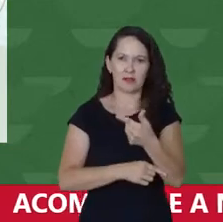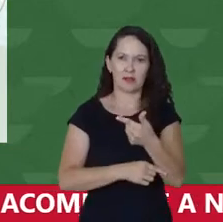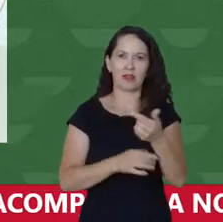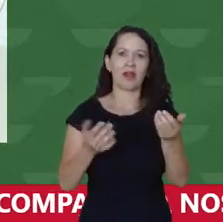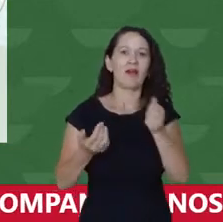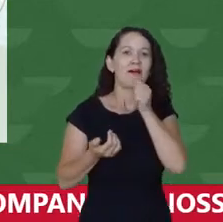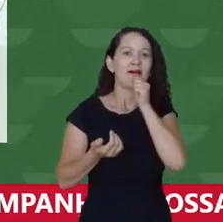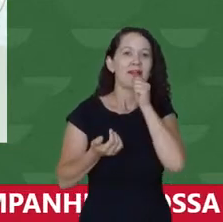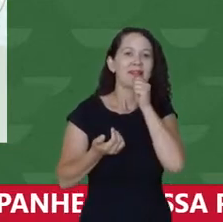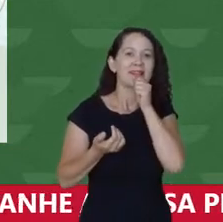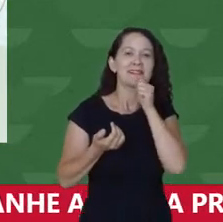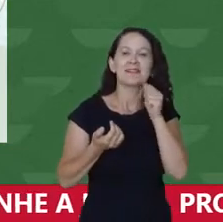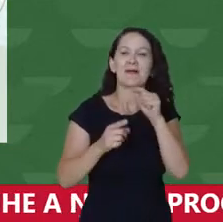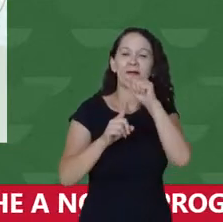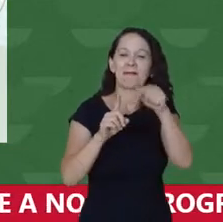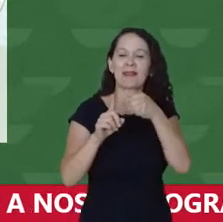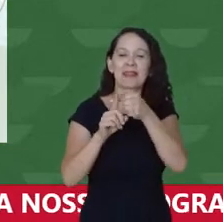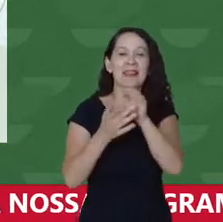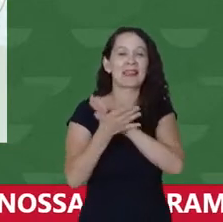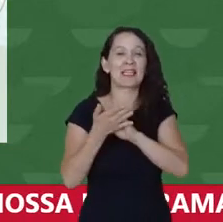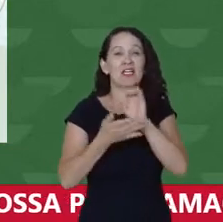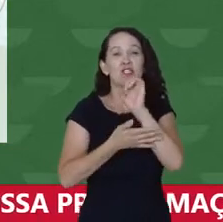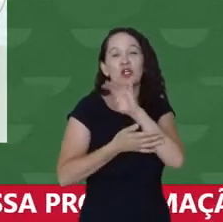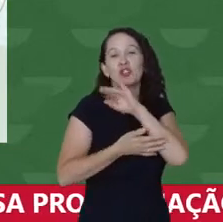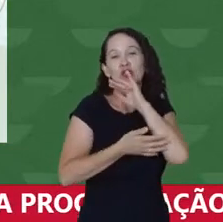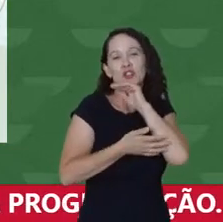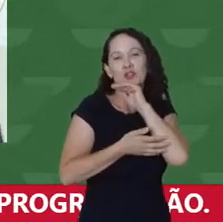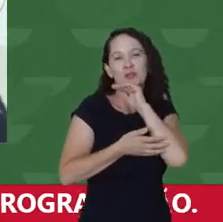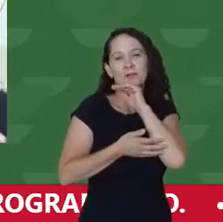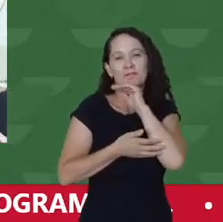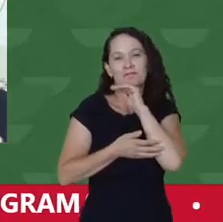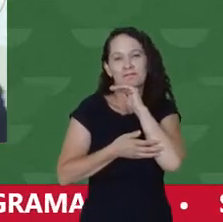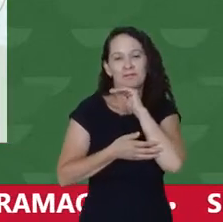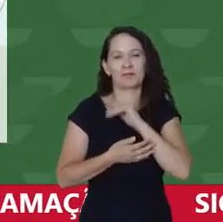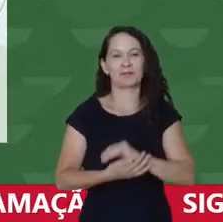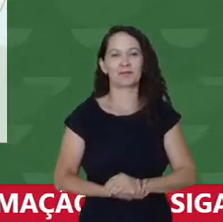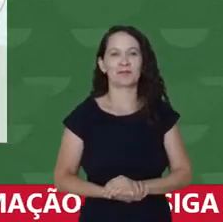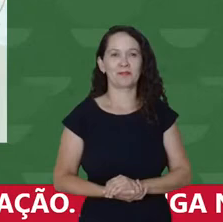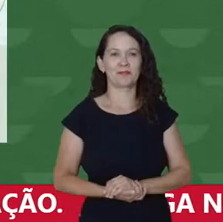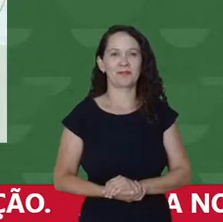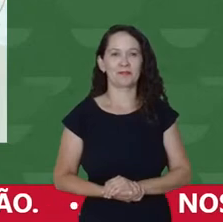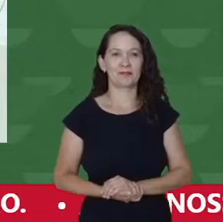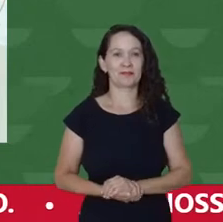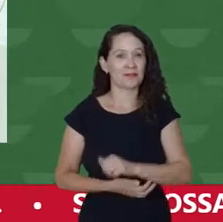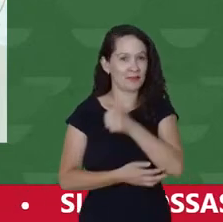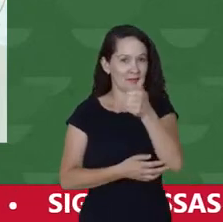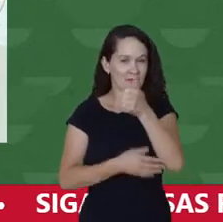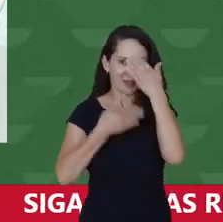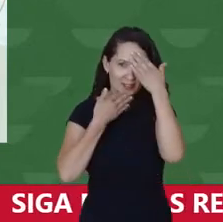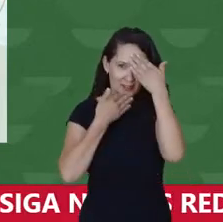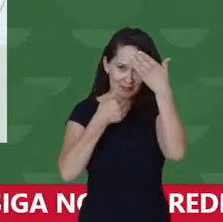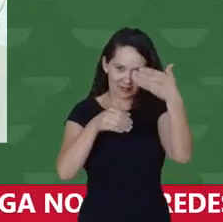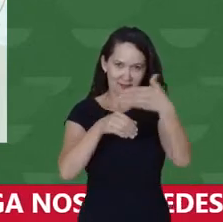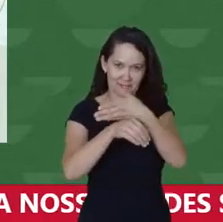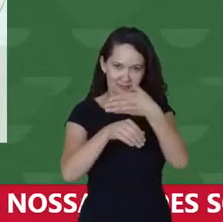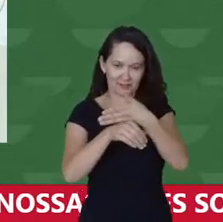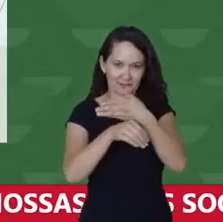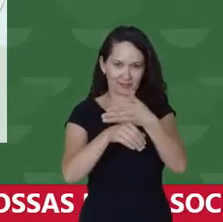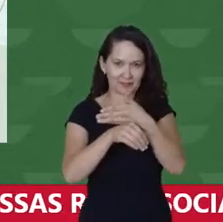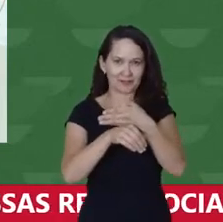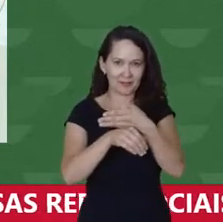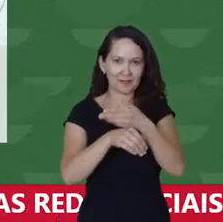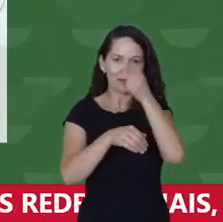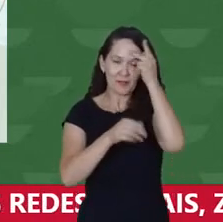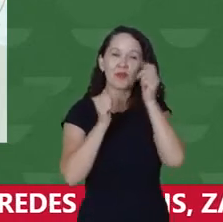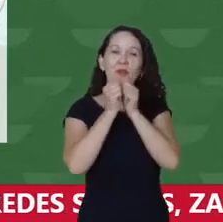agora não tem nada de positivo, só tem maldades nesse pacote. Diga aí, Rosilene. Bom, primeiro agradecer a participação aí dos que